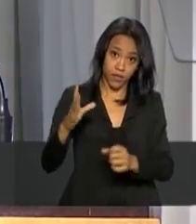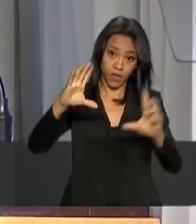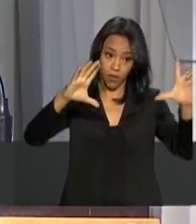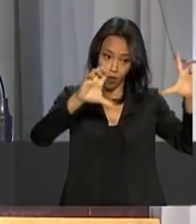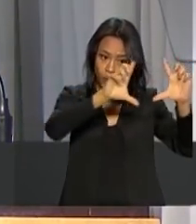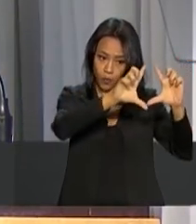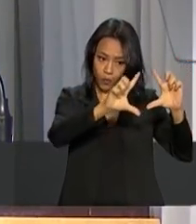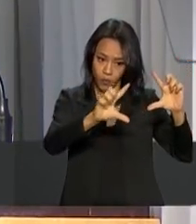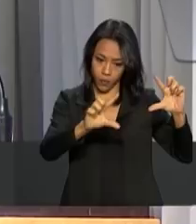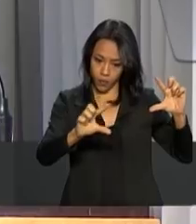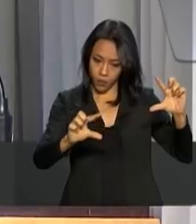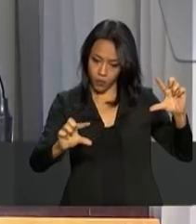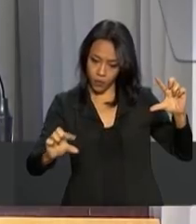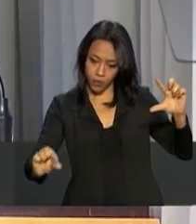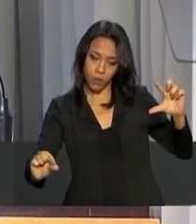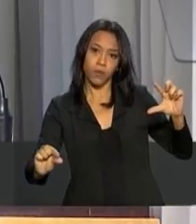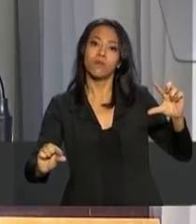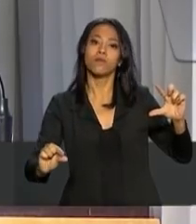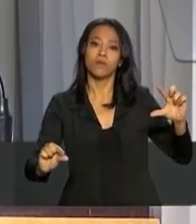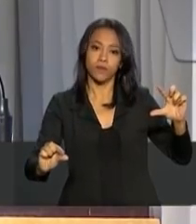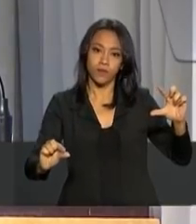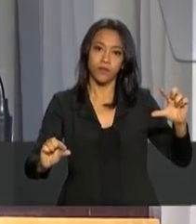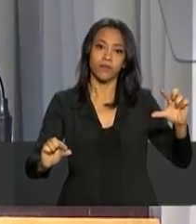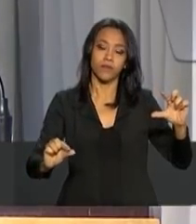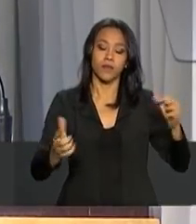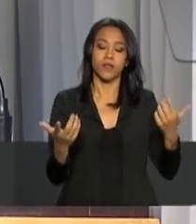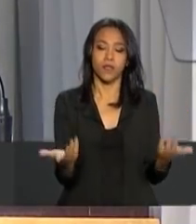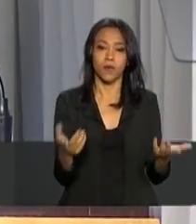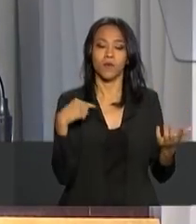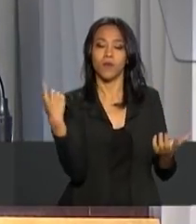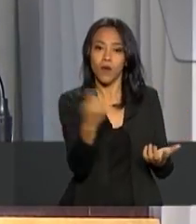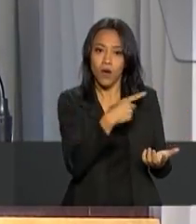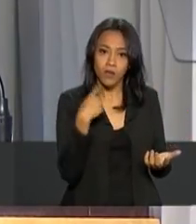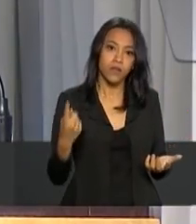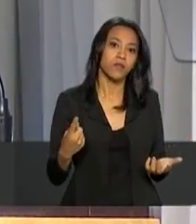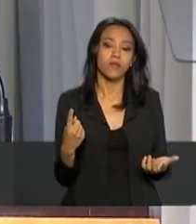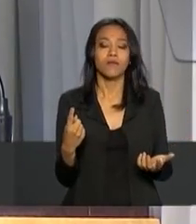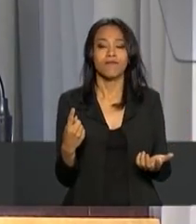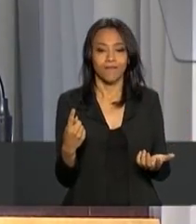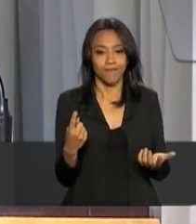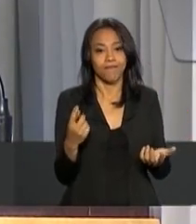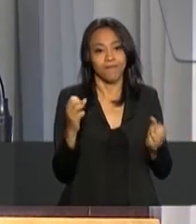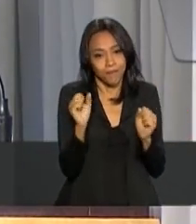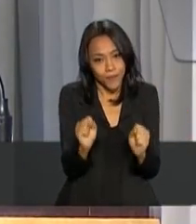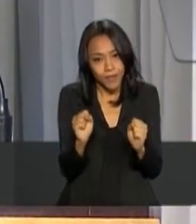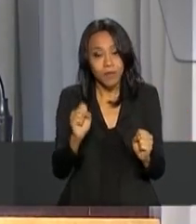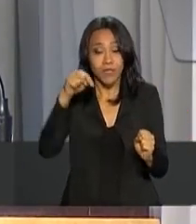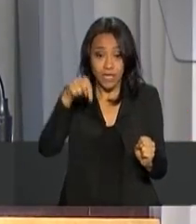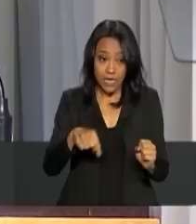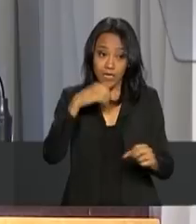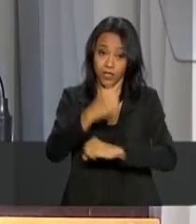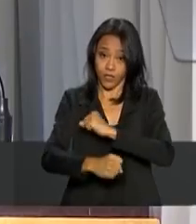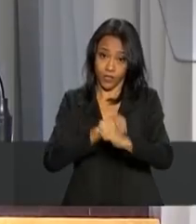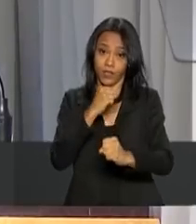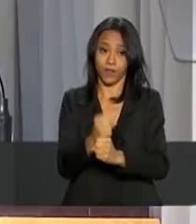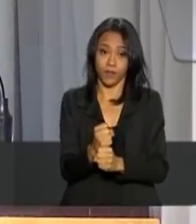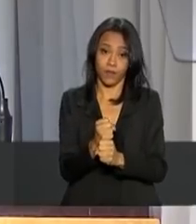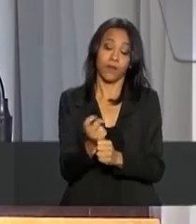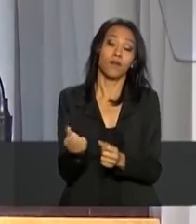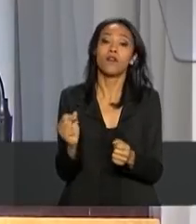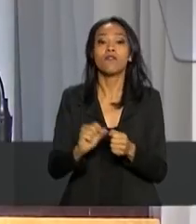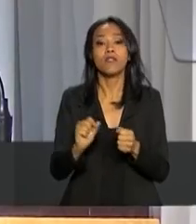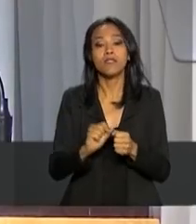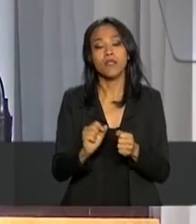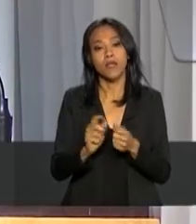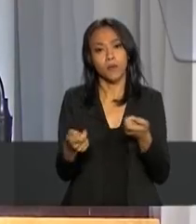déficit está diminuindo. Sobremais, nós, na verdade, ainda pudemos, neste ano, fazer